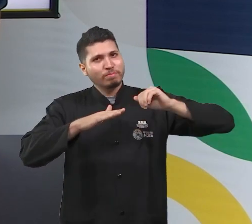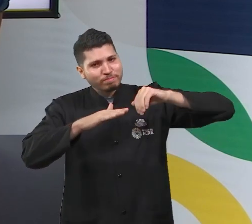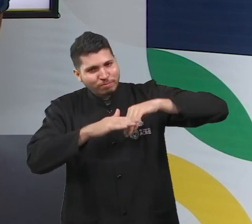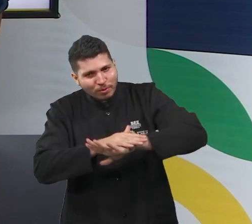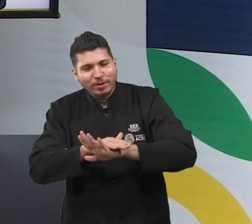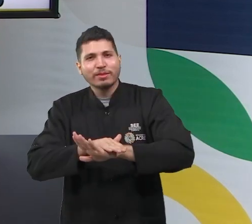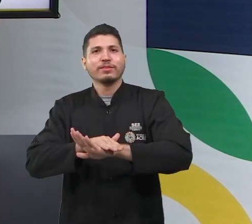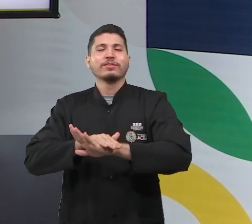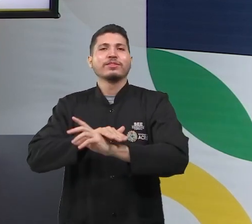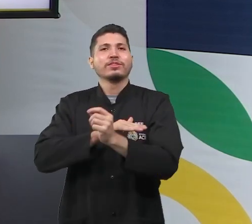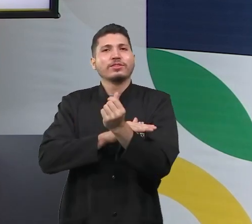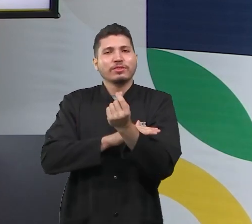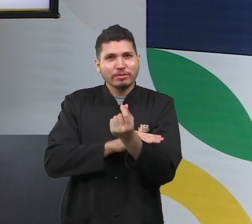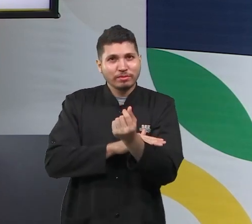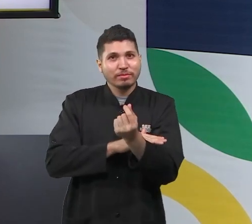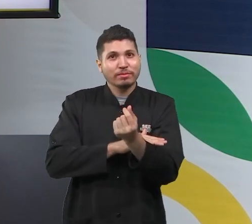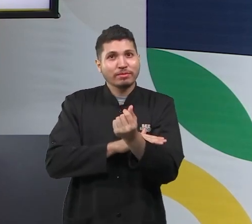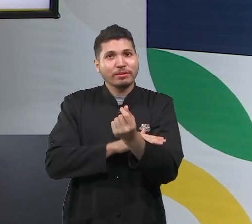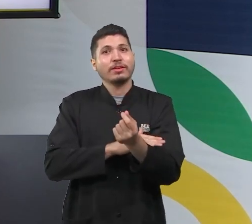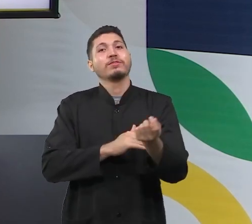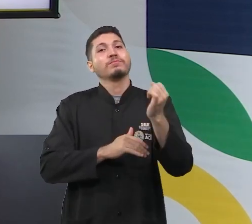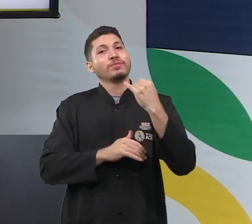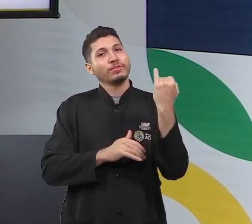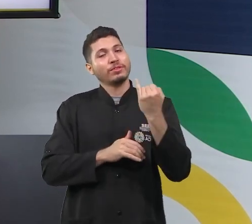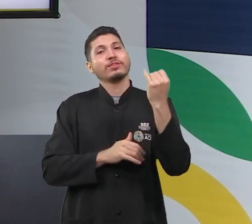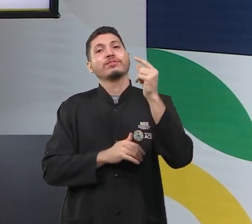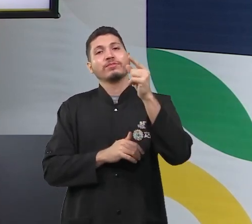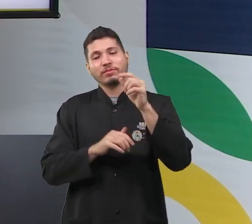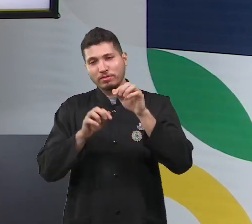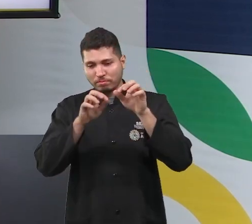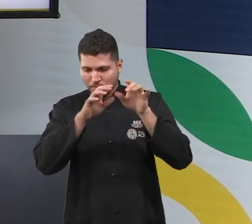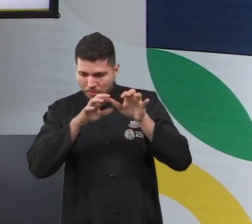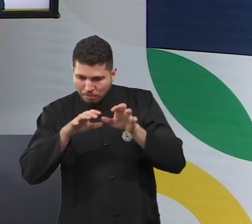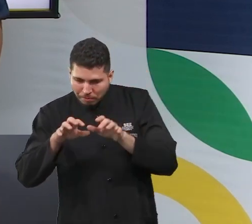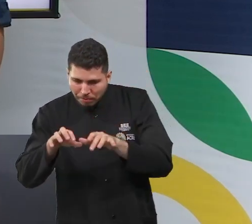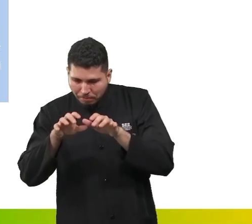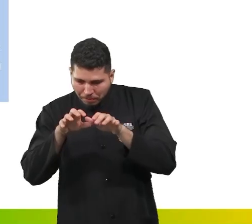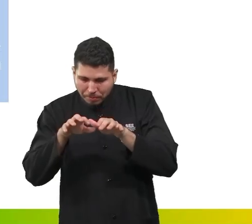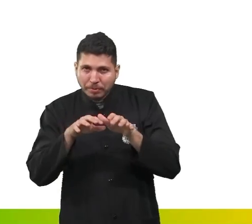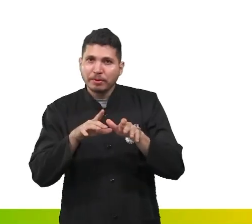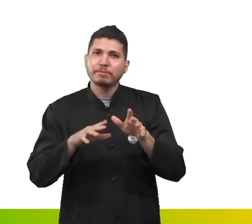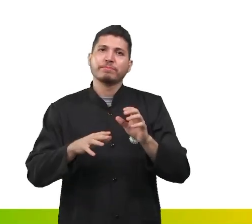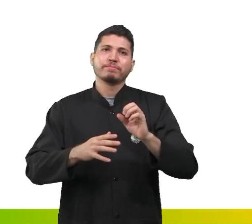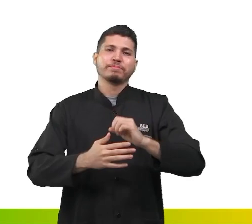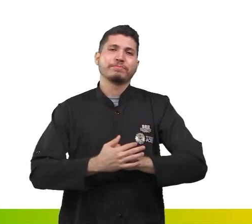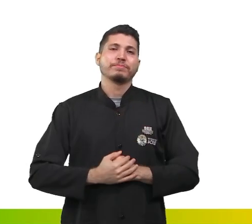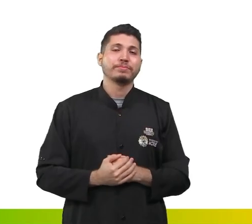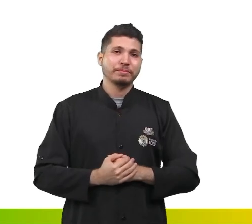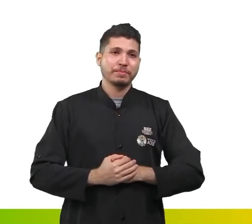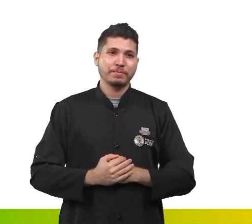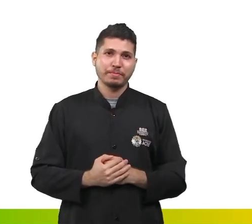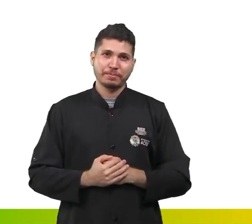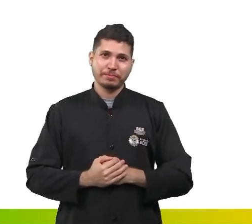seu plano, tá? Para que você consiga fazer isso. Vamos adiante.